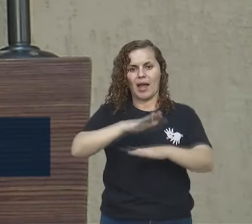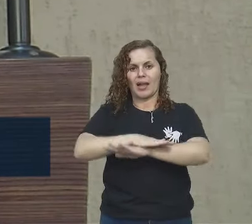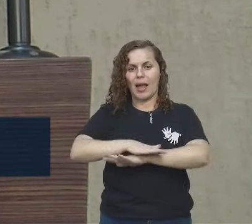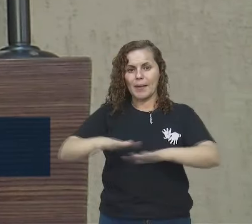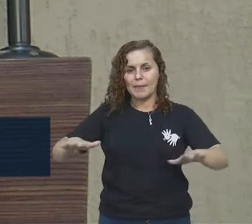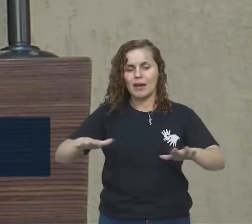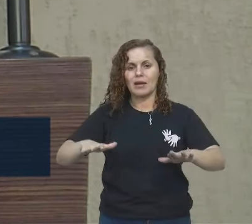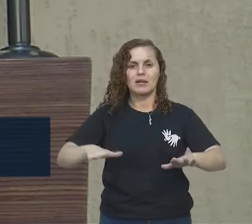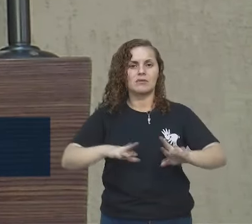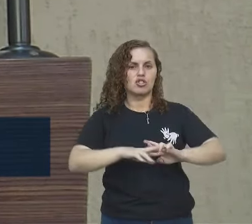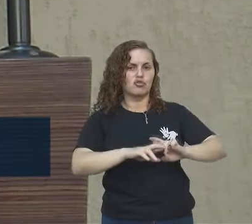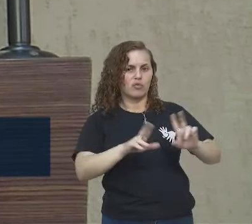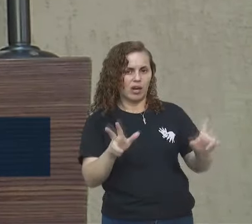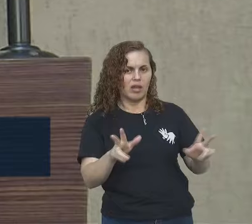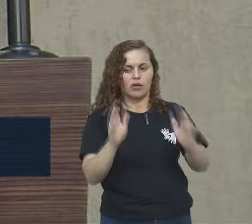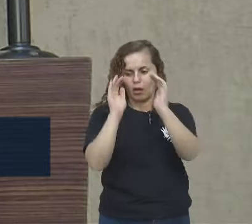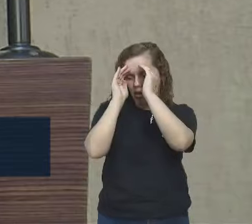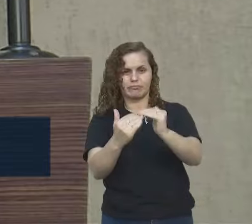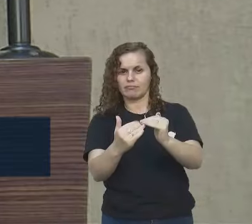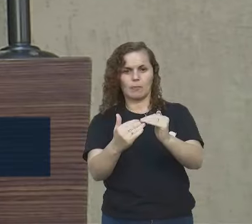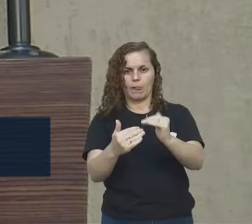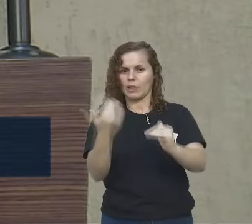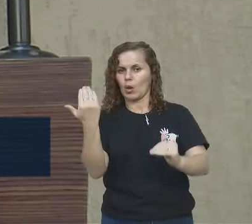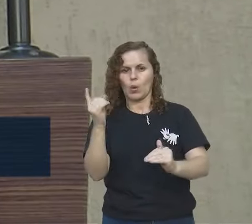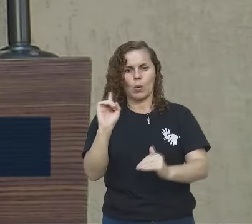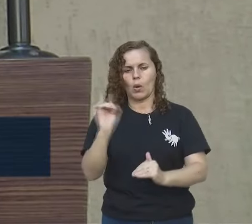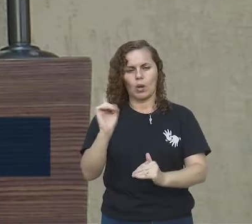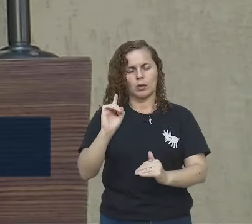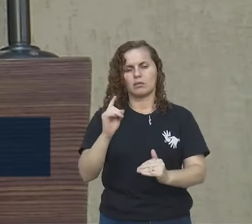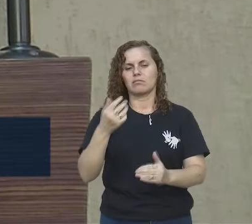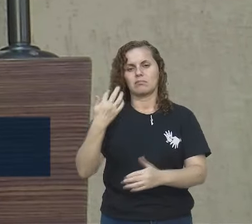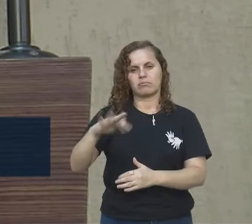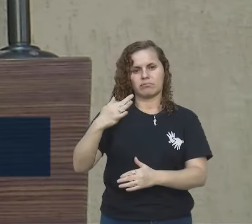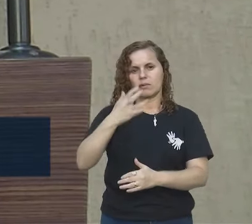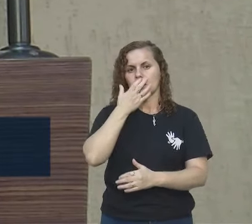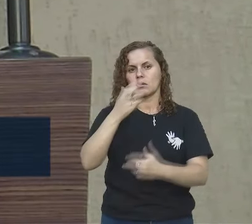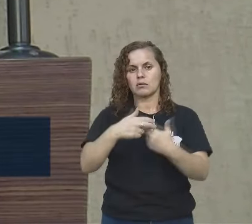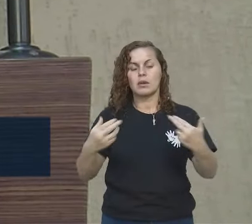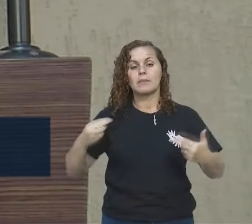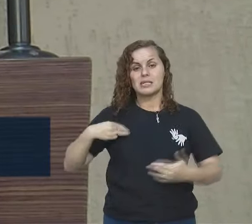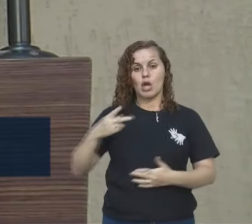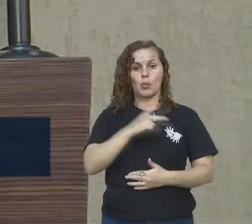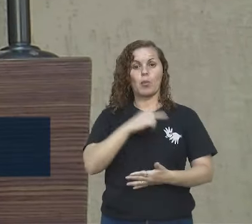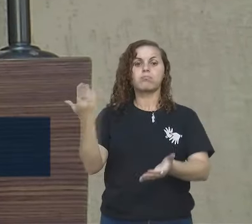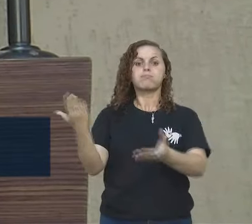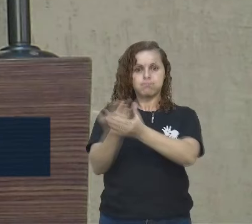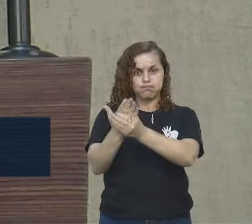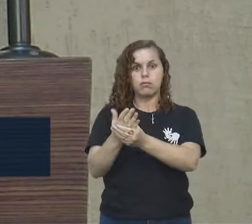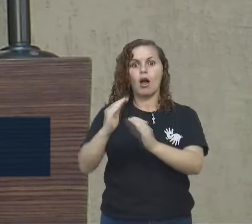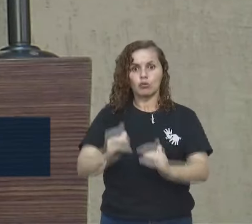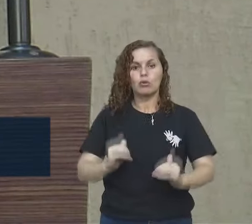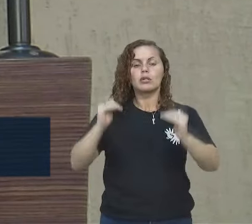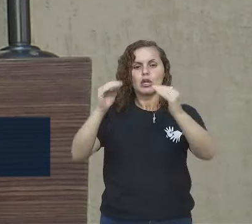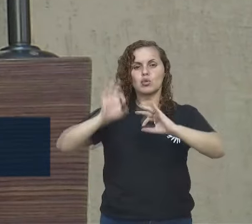fizesse de forma digna e com respeito aos animais fiz uma representação ao Ministério Público então que as autoridades competentes